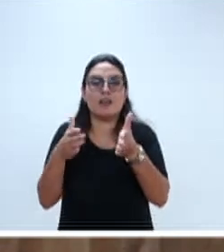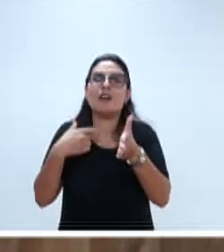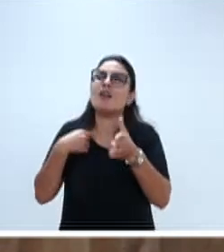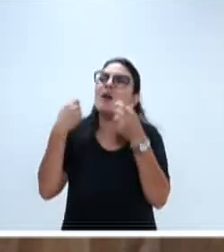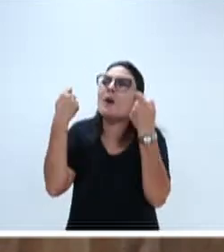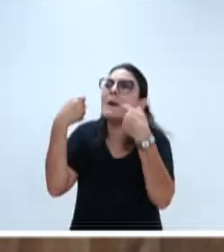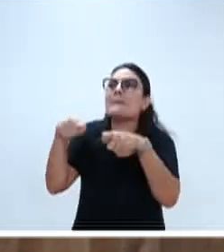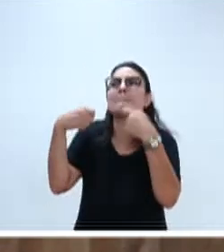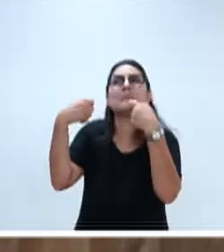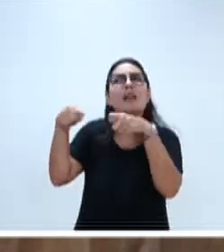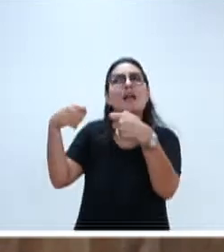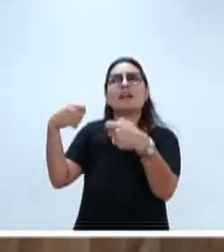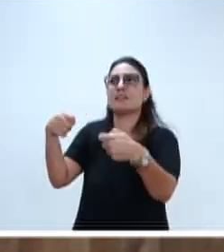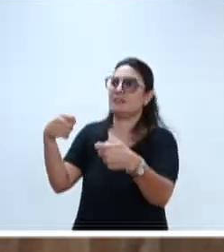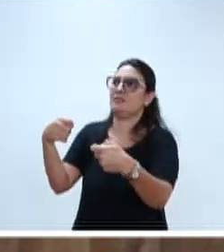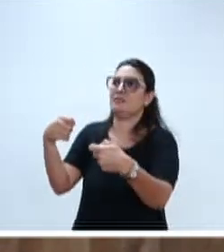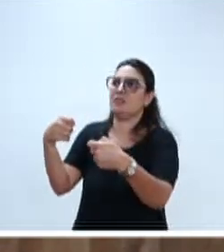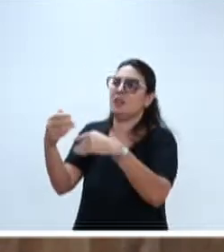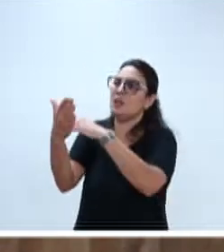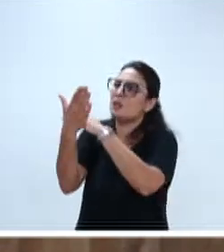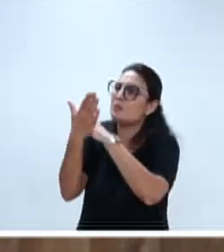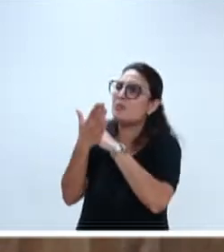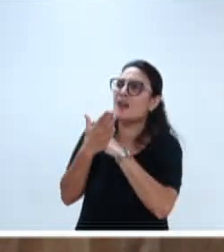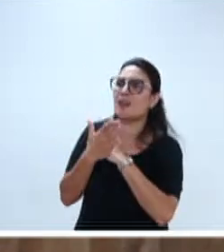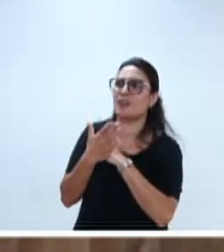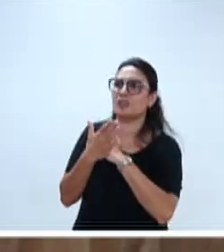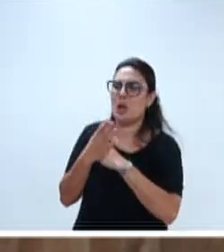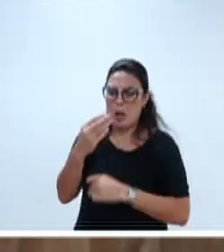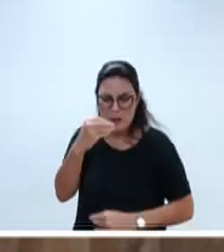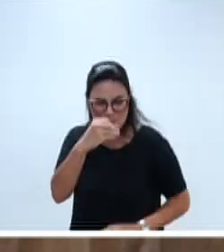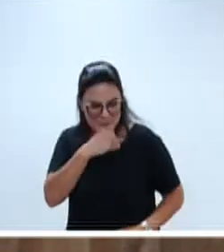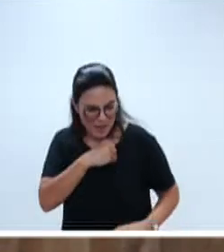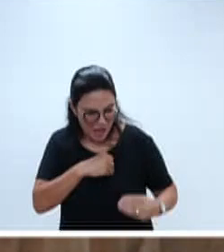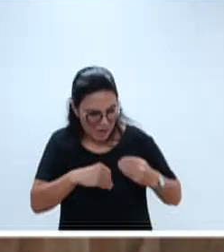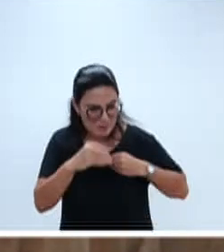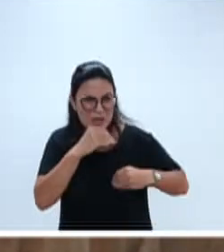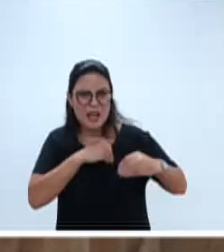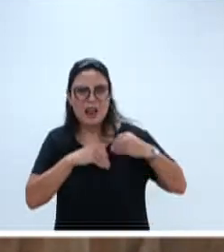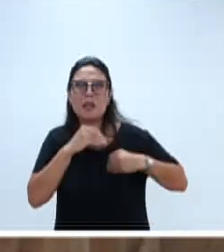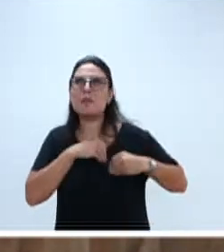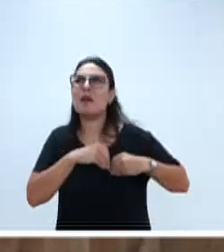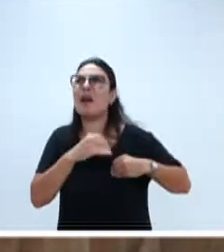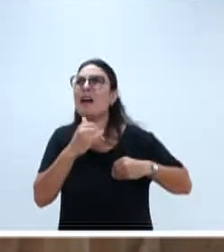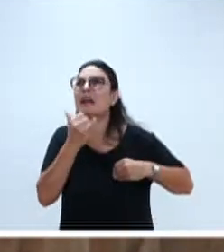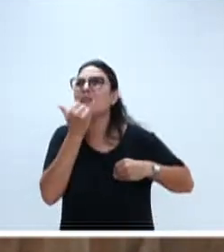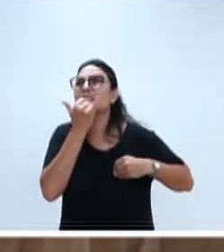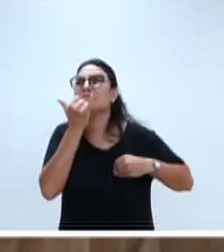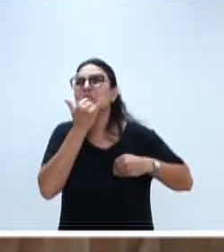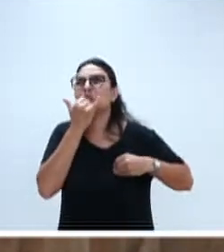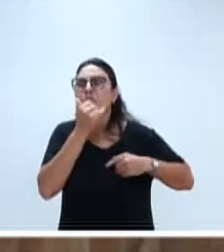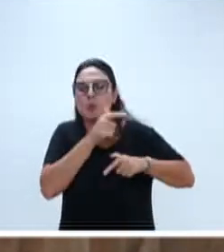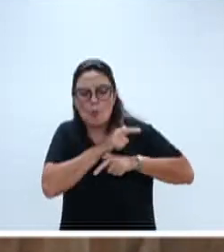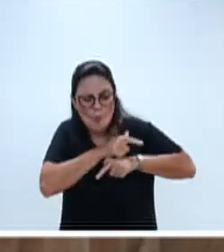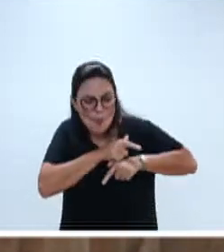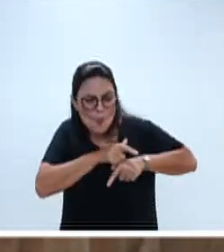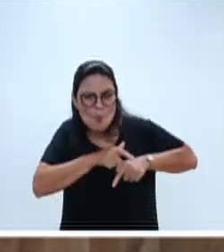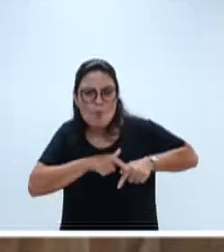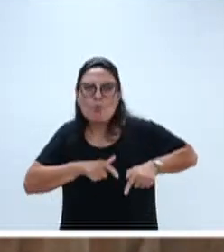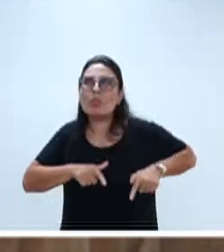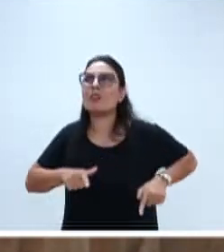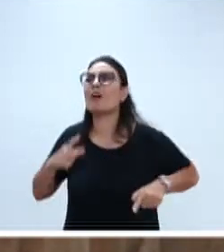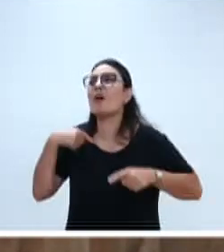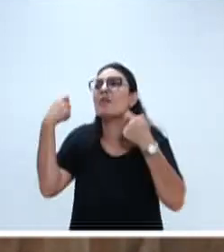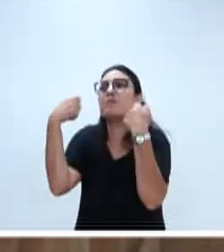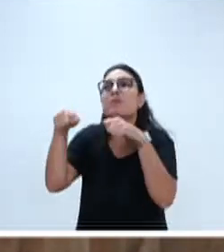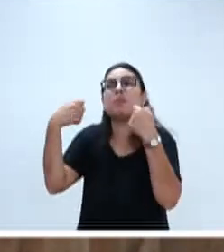Recebe a minha vida. Perdoa os meus pecados. Eu preciso de ti. Em